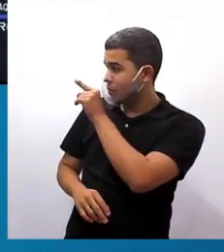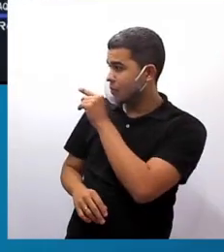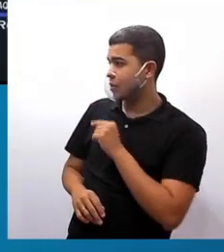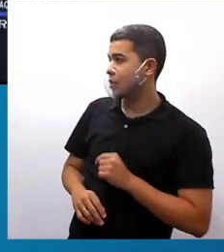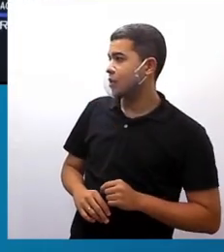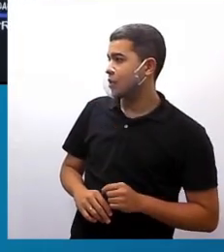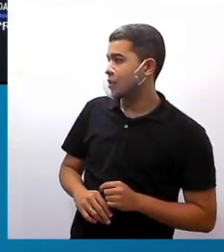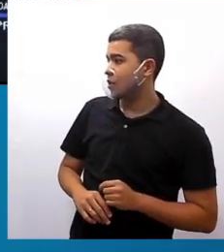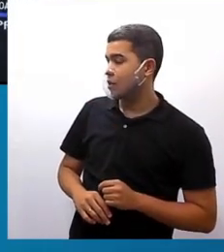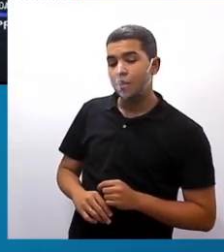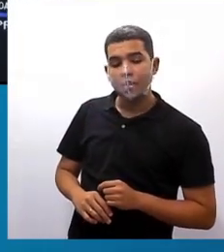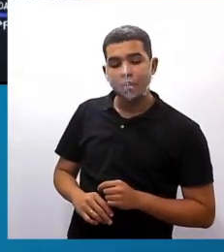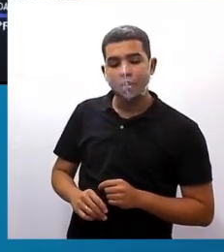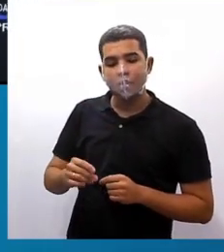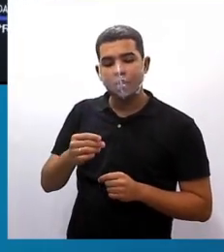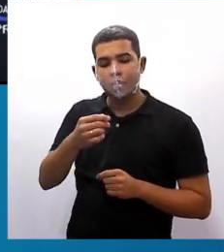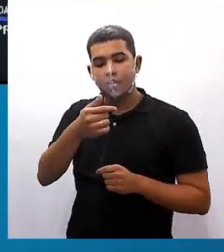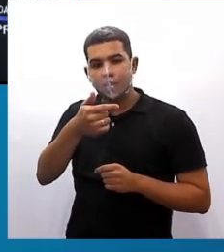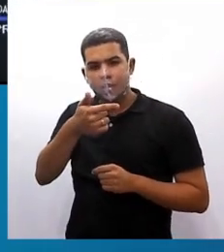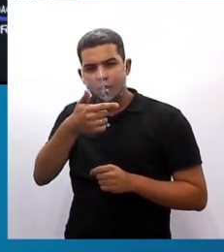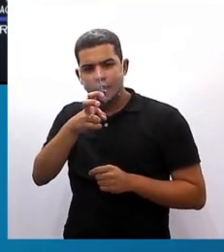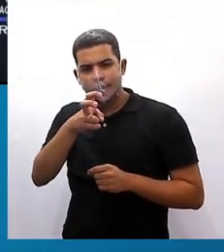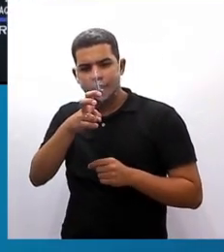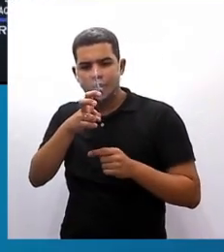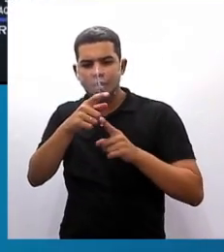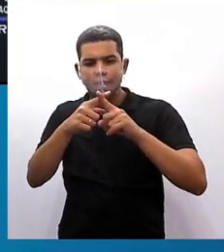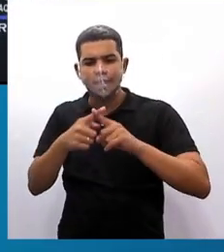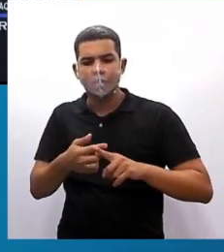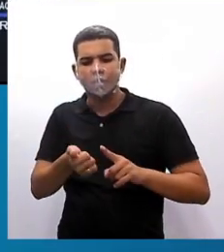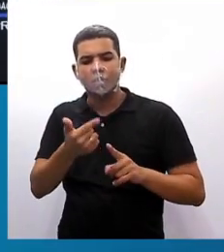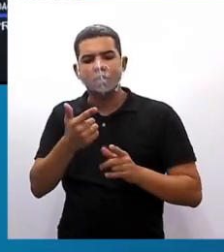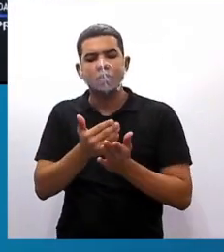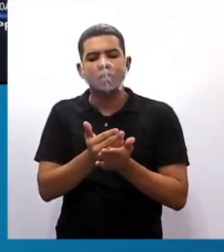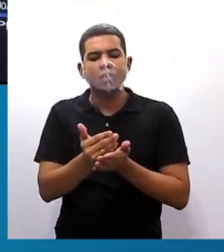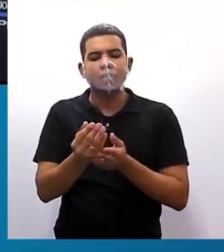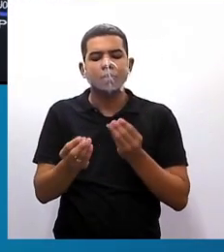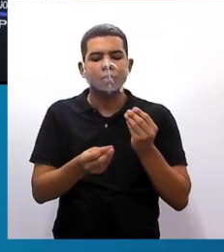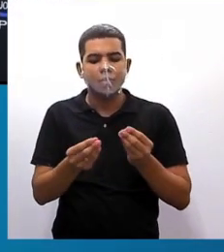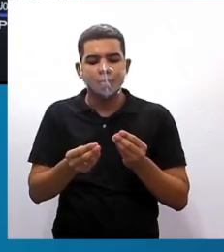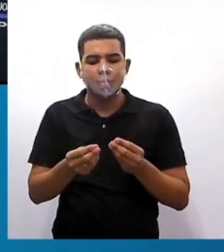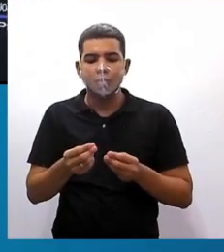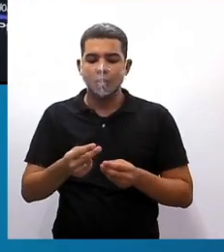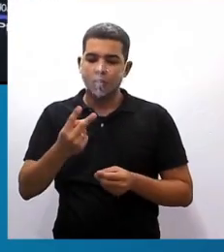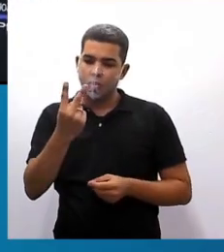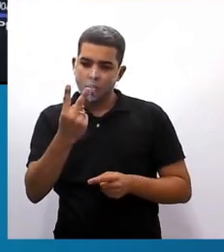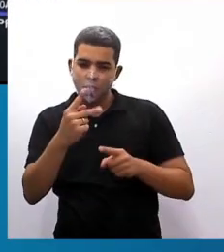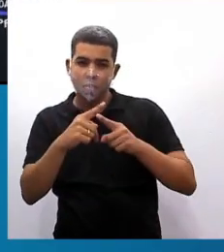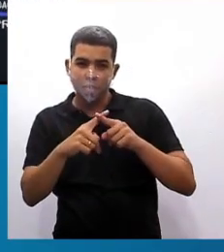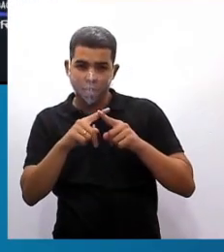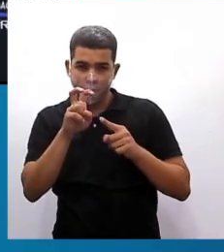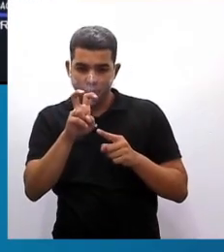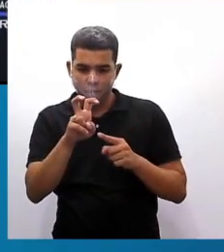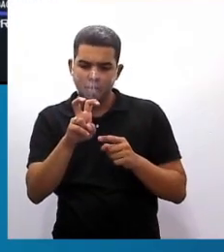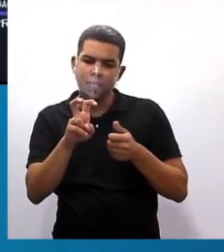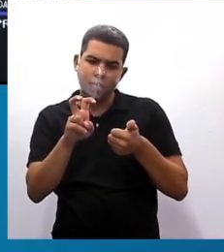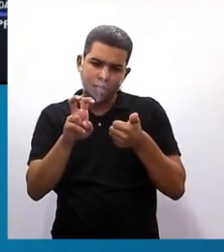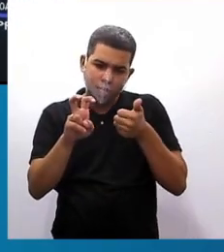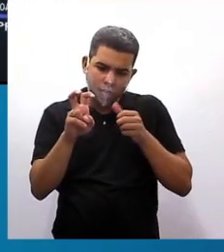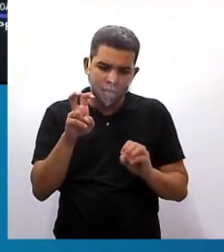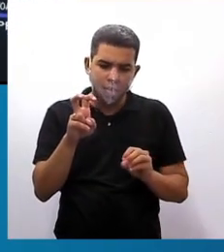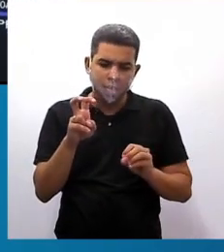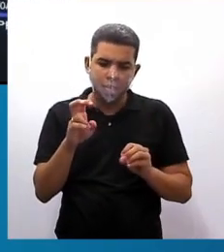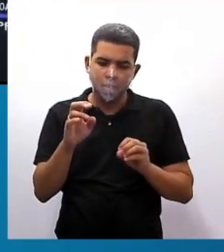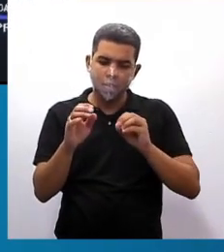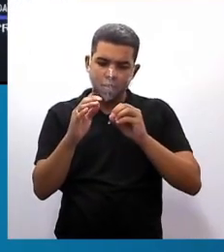resolução. 25 vezes 12, como é que a gente começa a dividir? 2 vezes 5, 10. Coloco